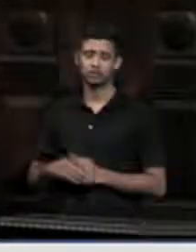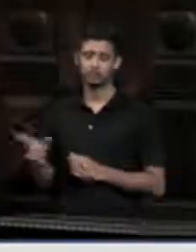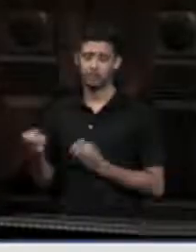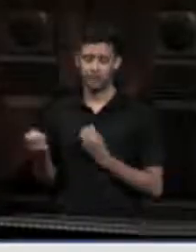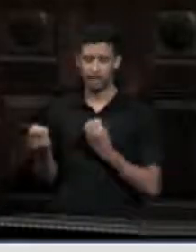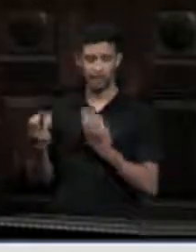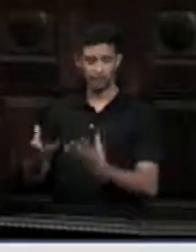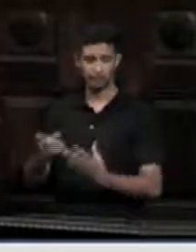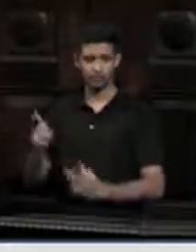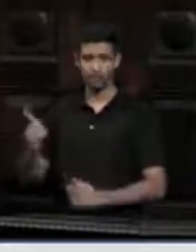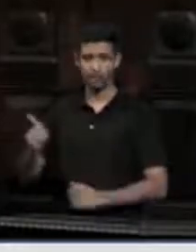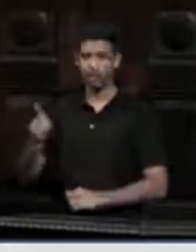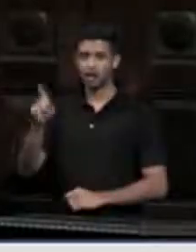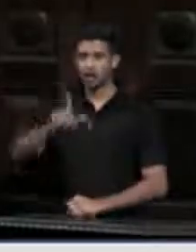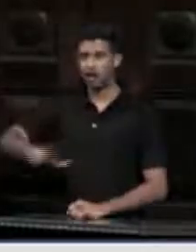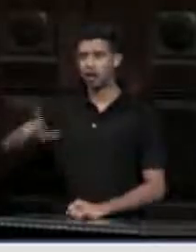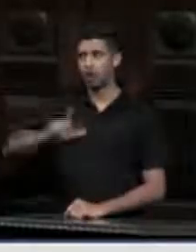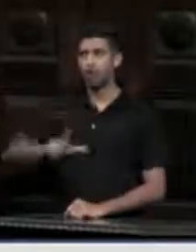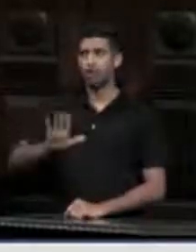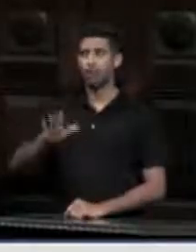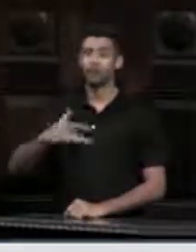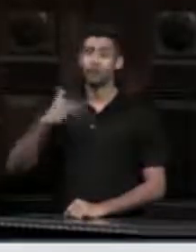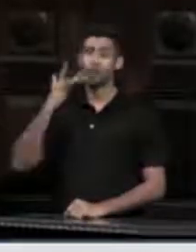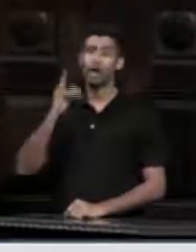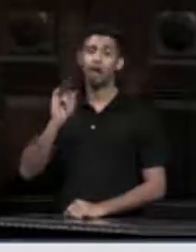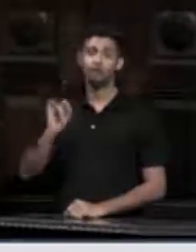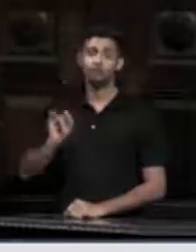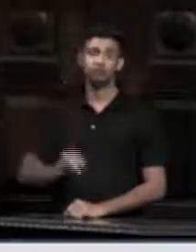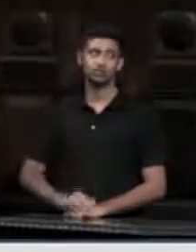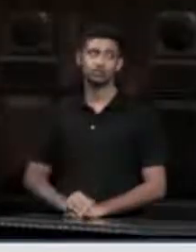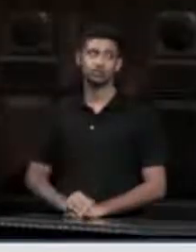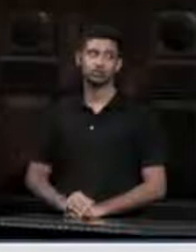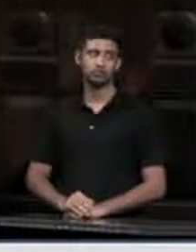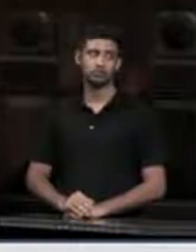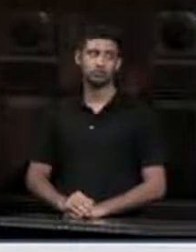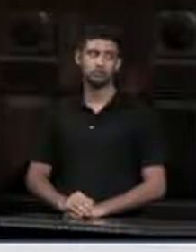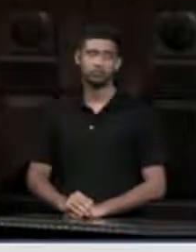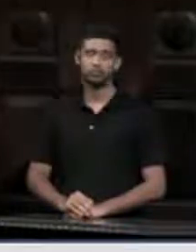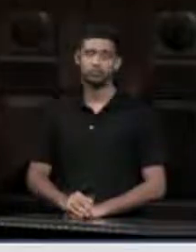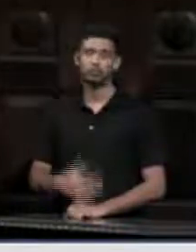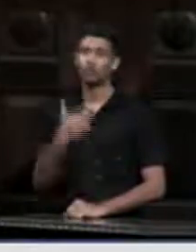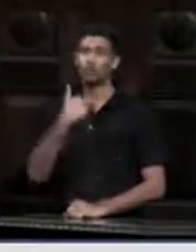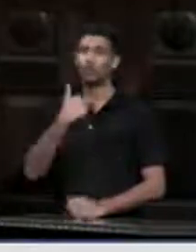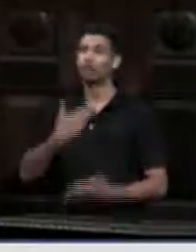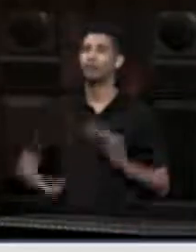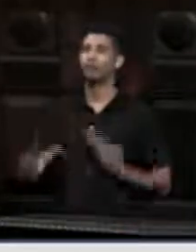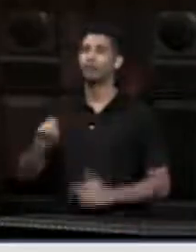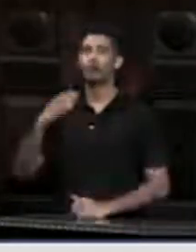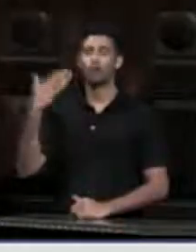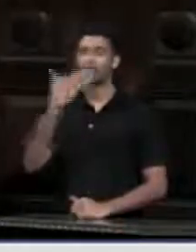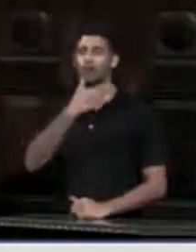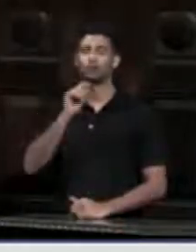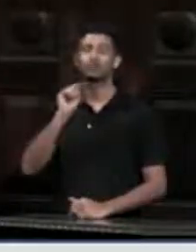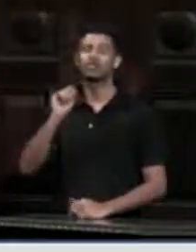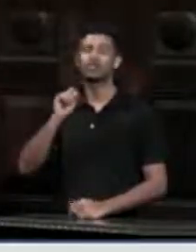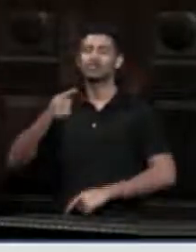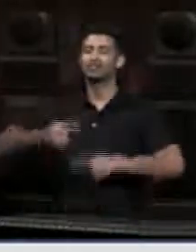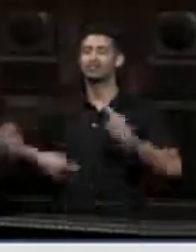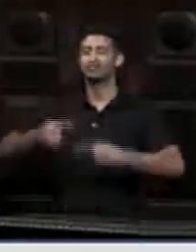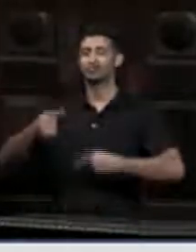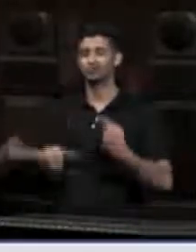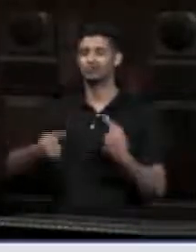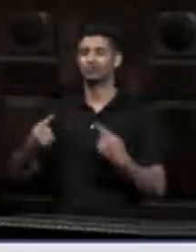Trilho para a Central Logística, mas eu acho que essa casa não pode perder a oportunidade de discutir em